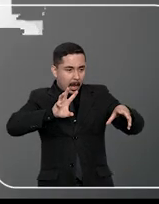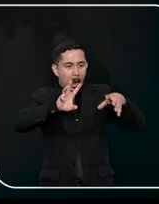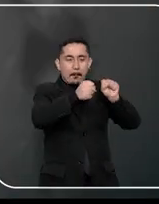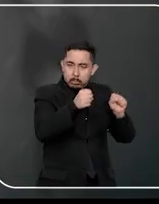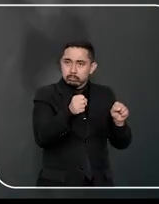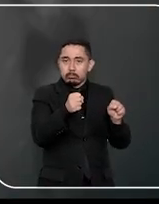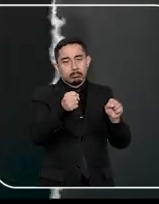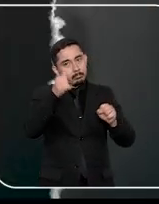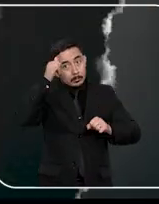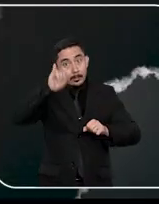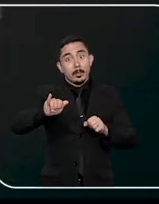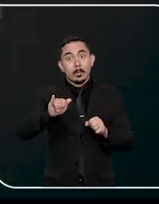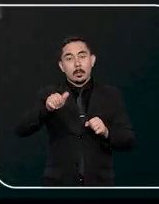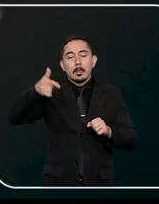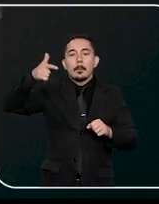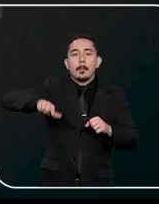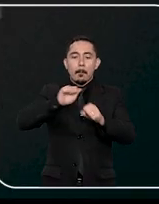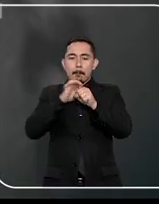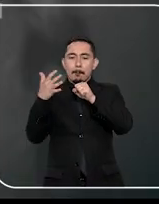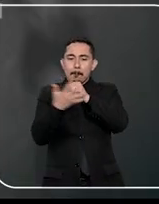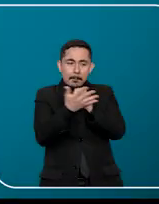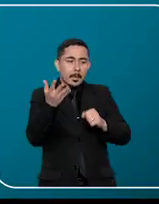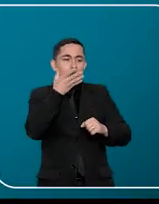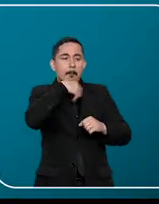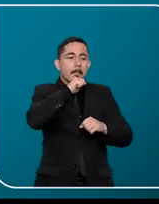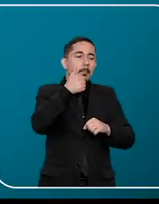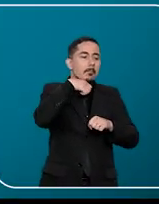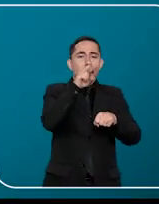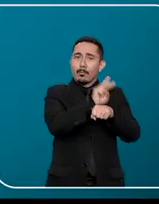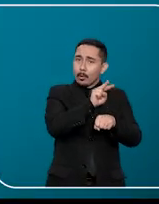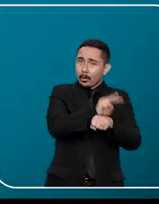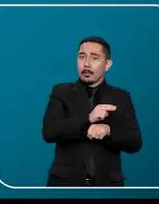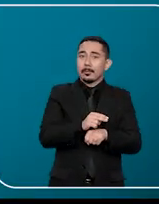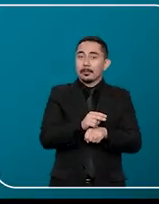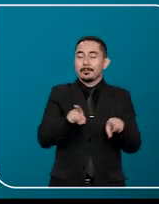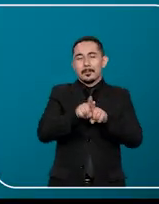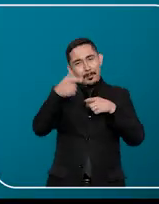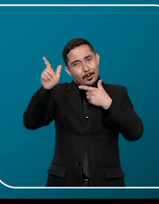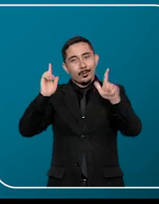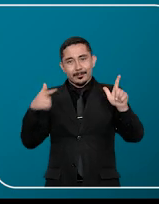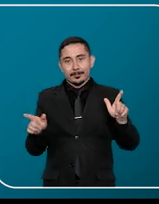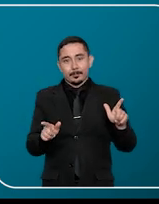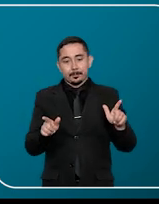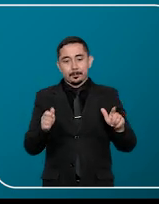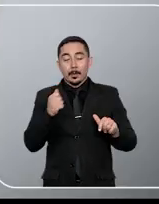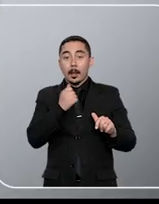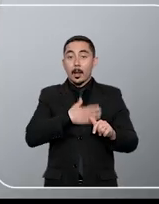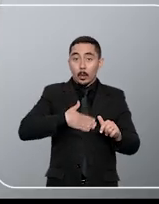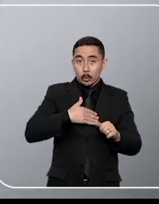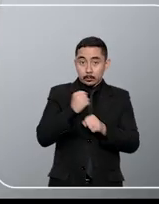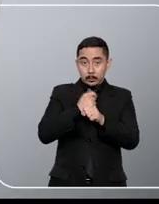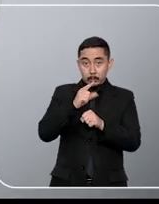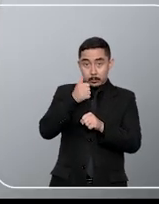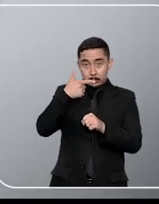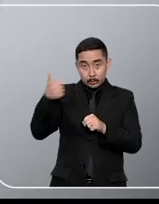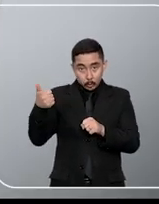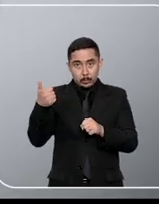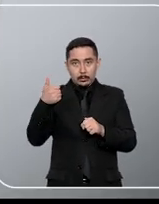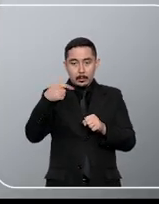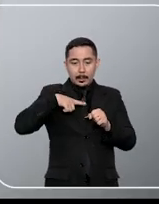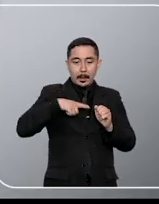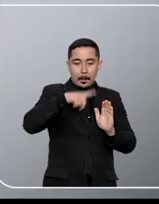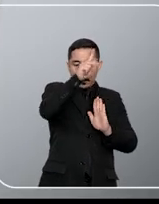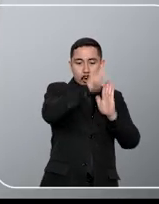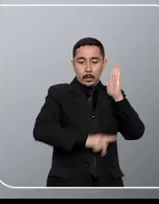sexual, pandemia e parentalidade, entre outros. No mês de agosto de 2021, foi lançado o primeiro